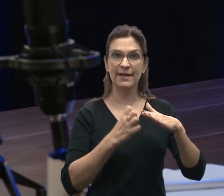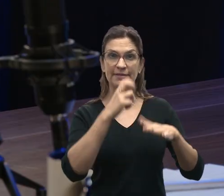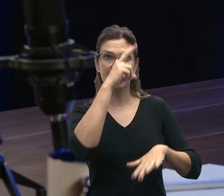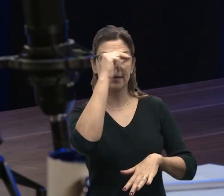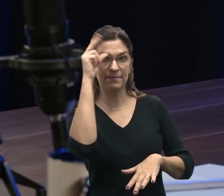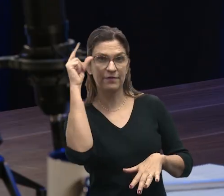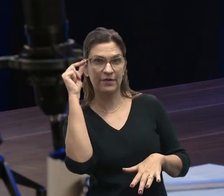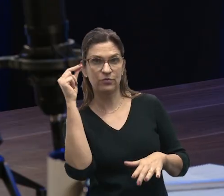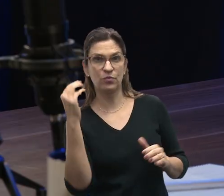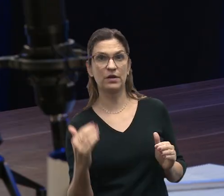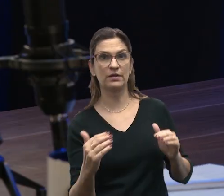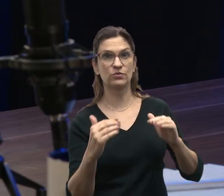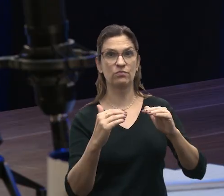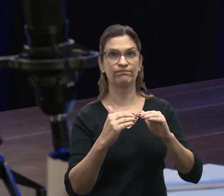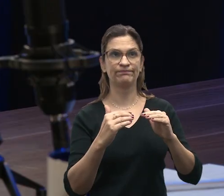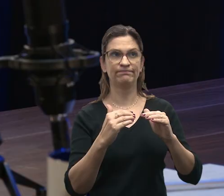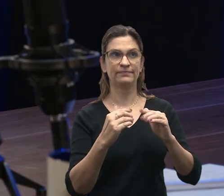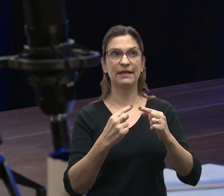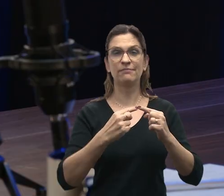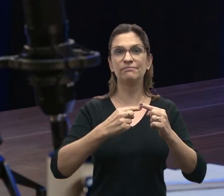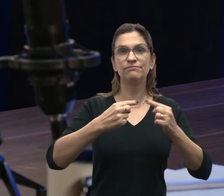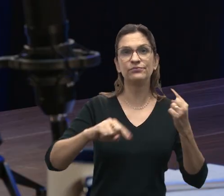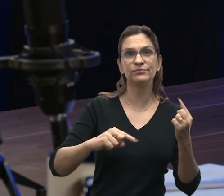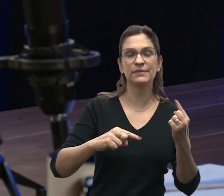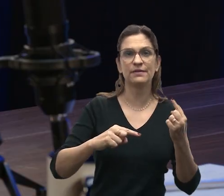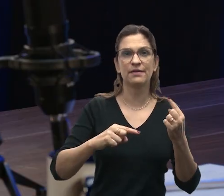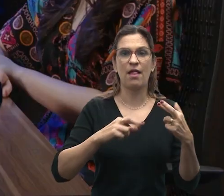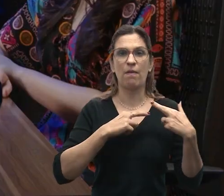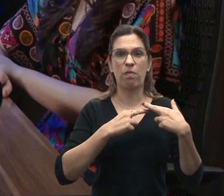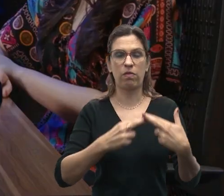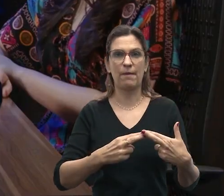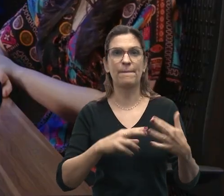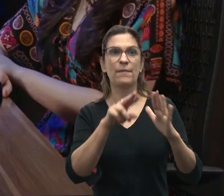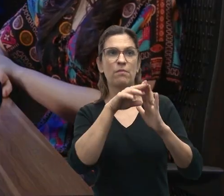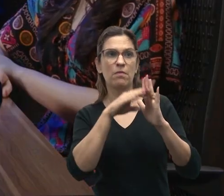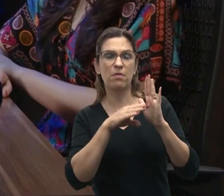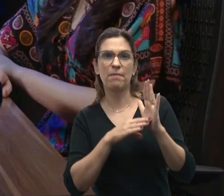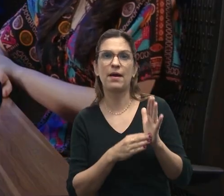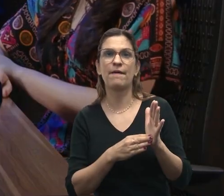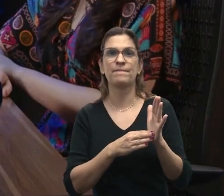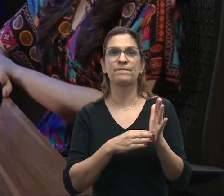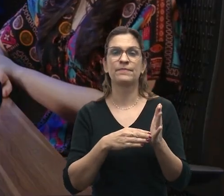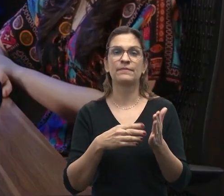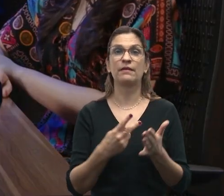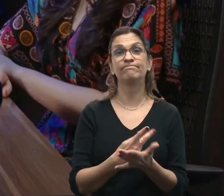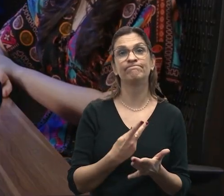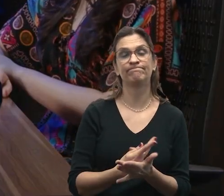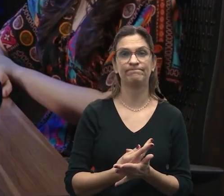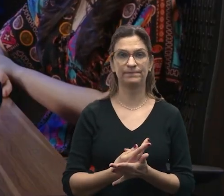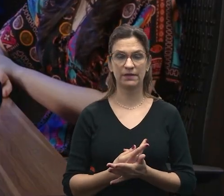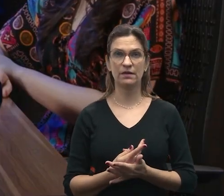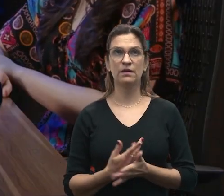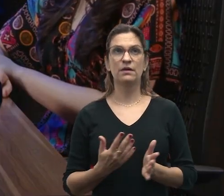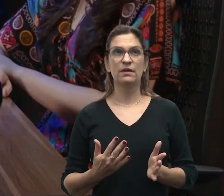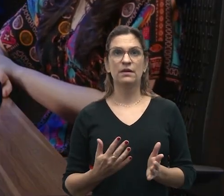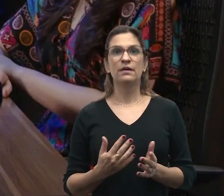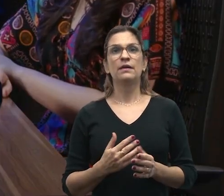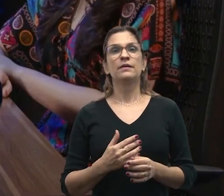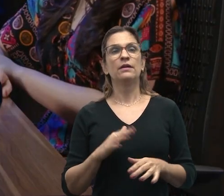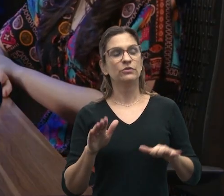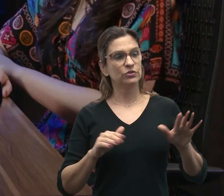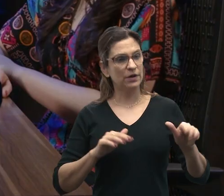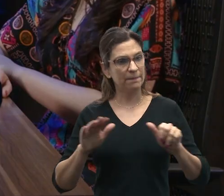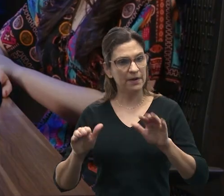cumpridos. Então, o primeiro problema é esse. Então, a concessionária tem que cumprir, né? Aí chamamos a concessionária e ela disse para a